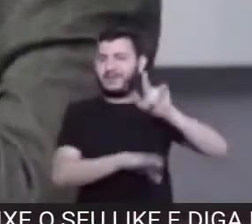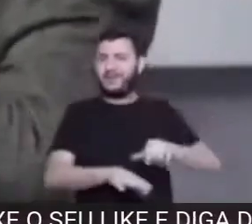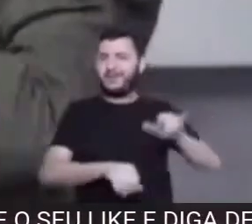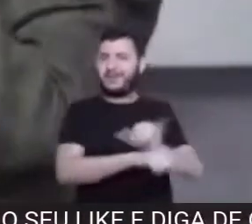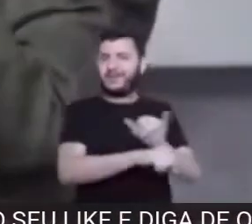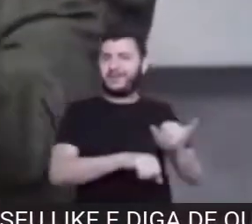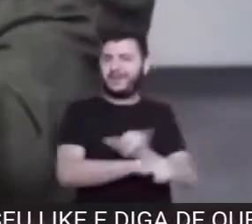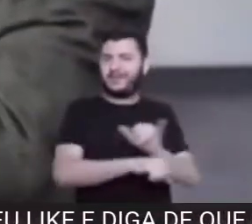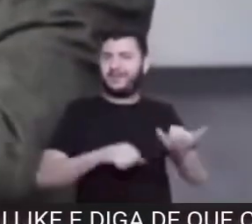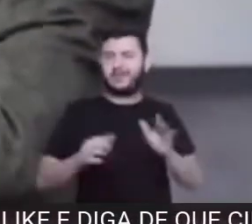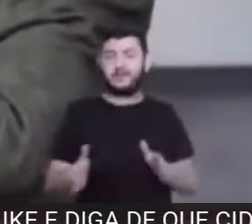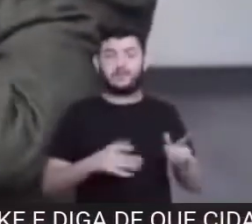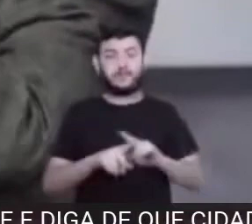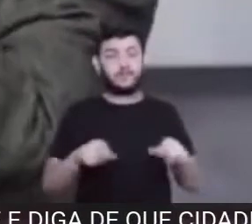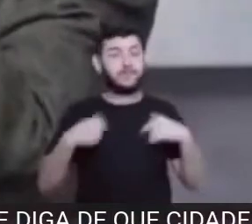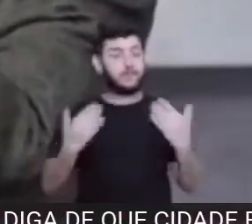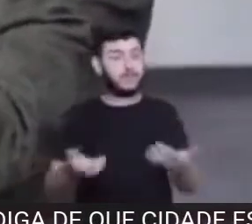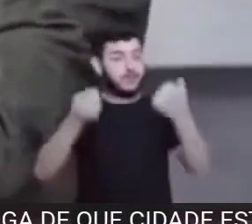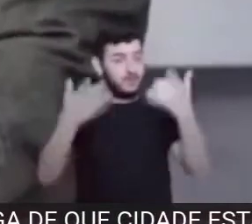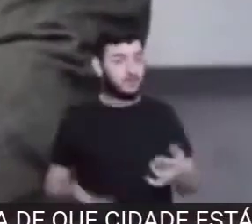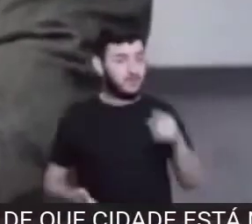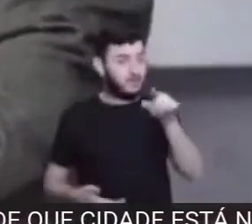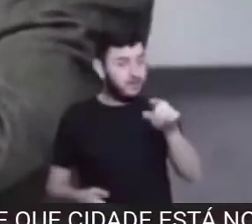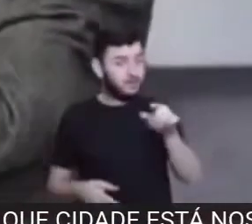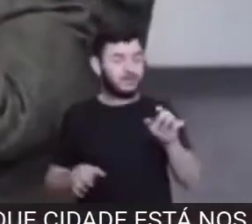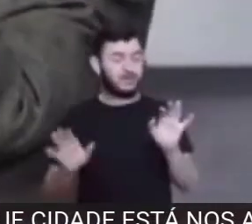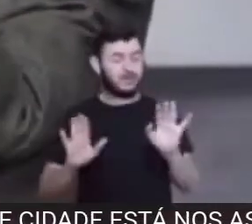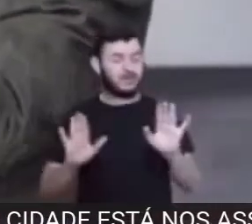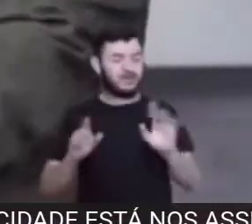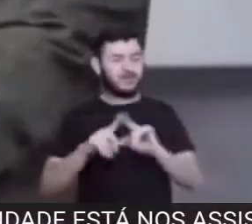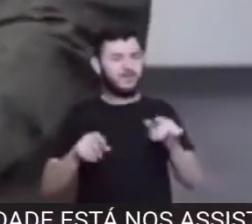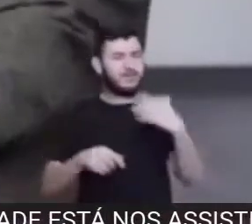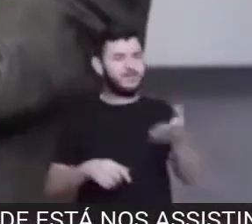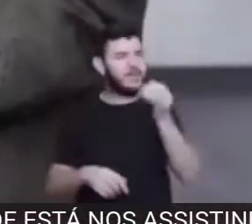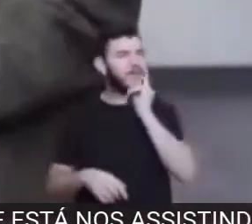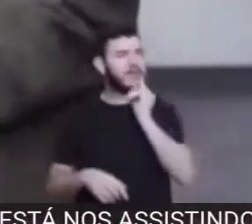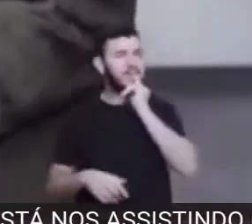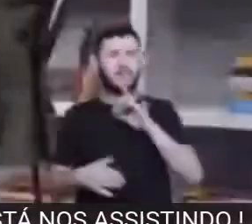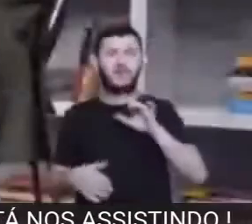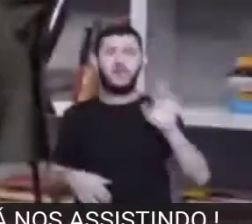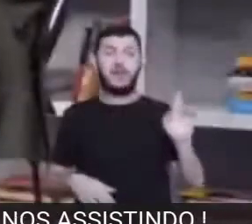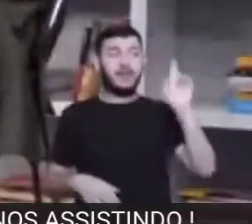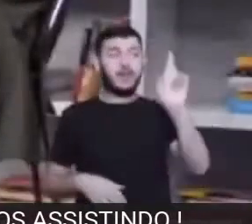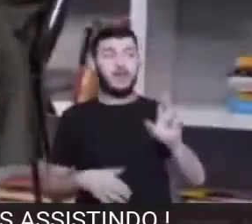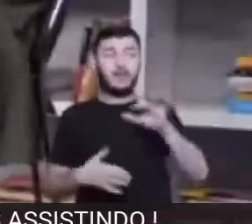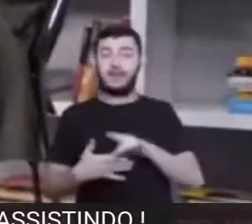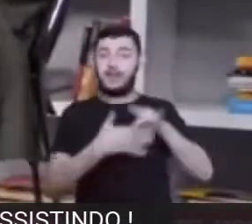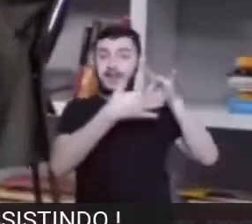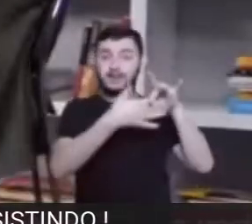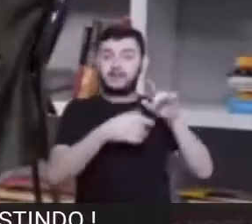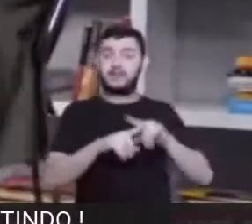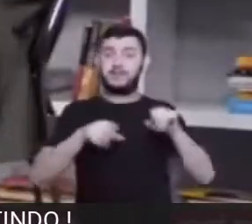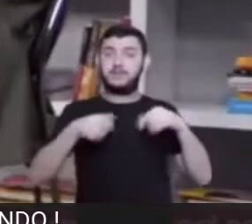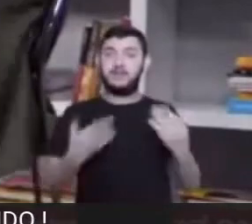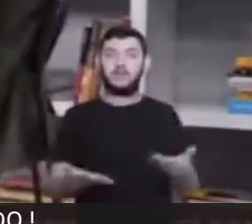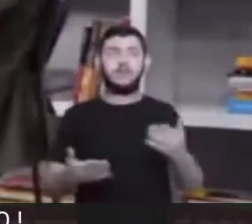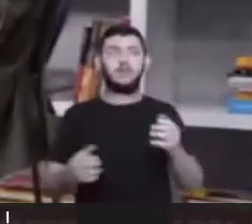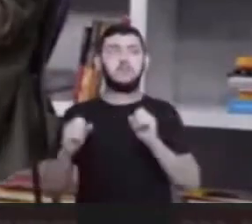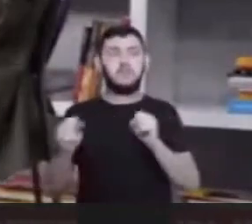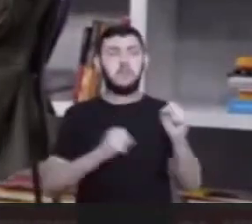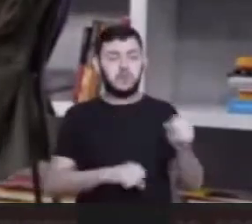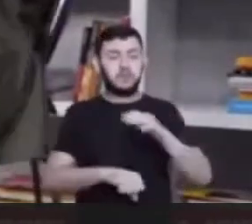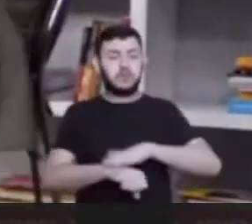não o senhor sozinho, mas uma espécie de lideranças, uma coisa. Mas pode chegar o momento que. Mas pode chegar o momento que